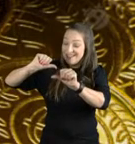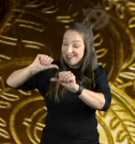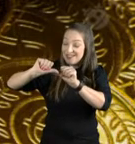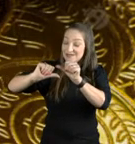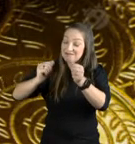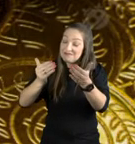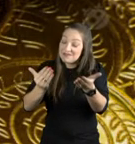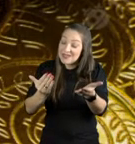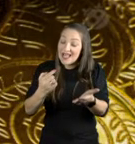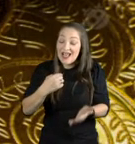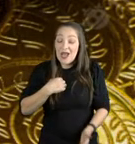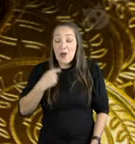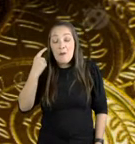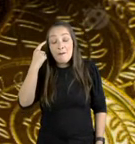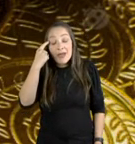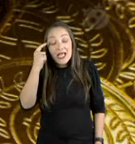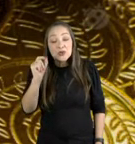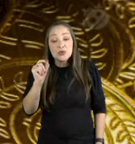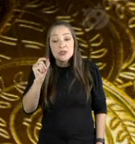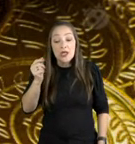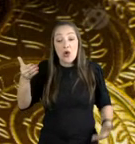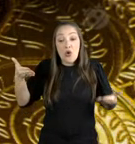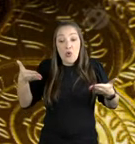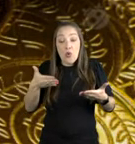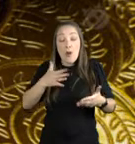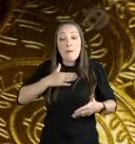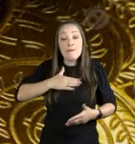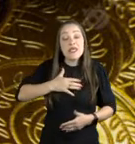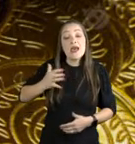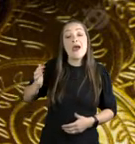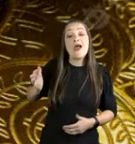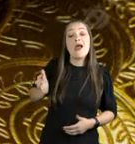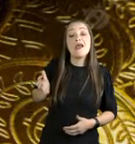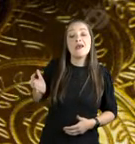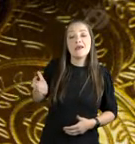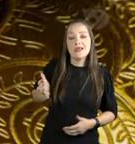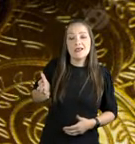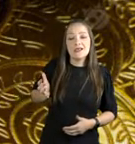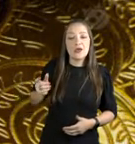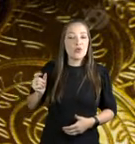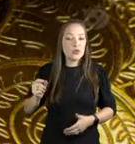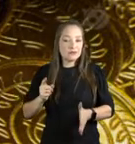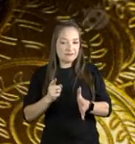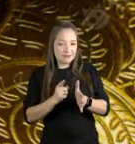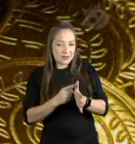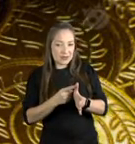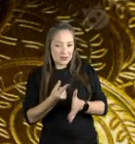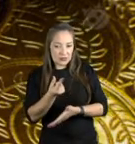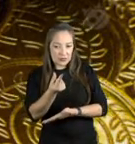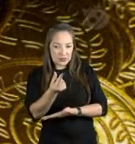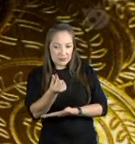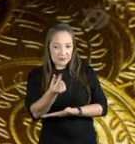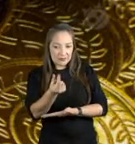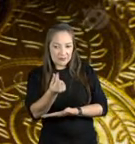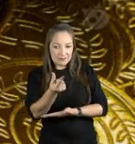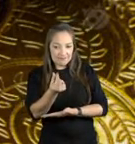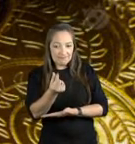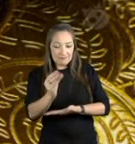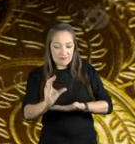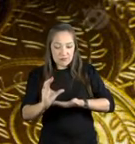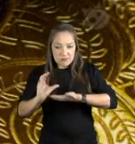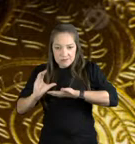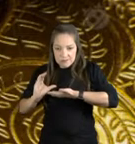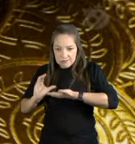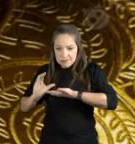Penso eu que hoje a minha riqueza é, primeiro, ter um capital suficiente para